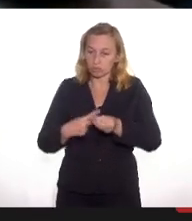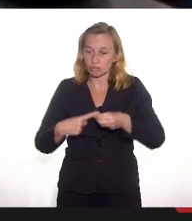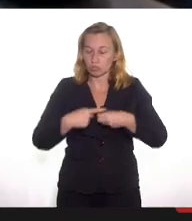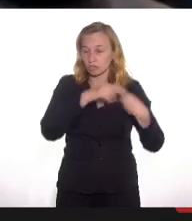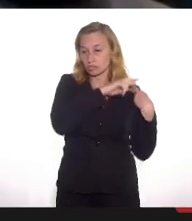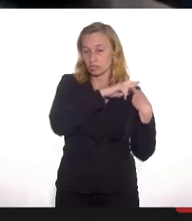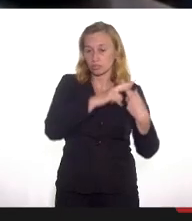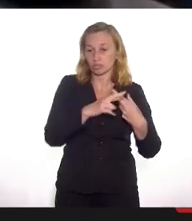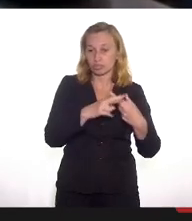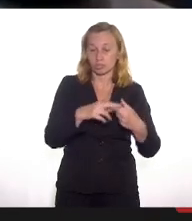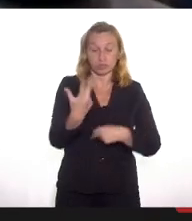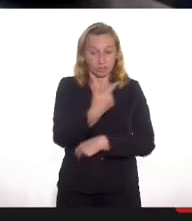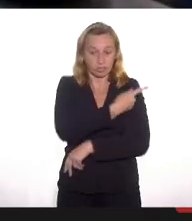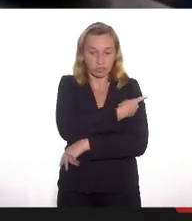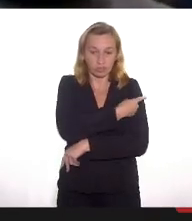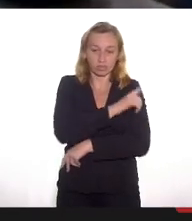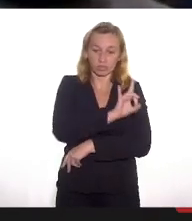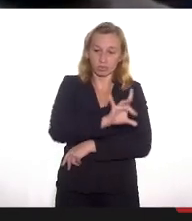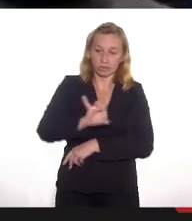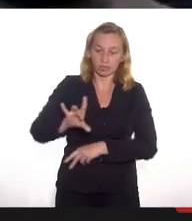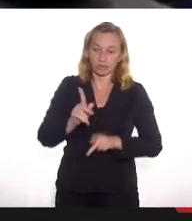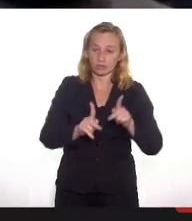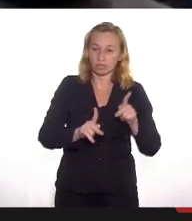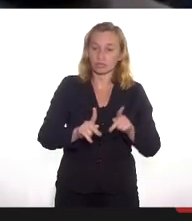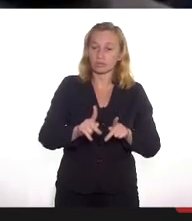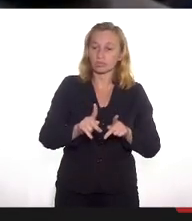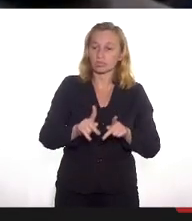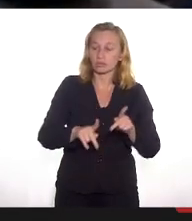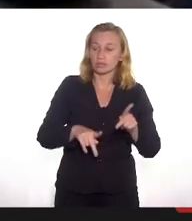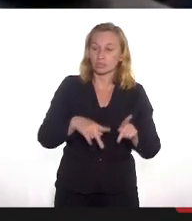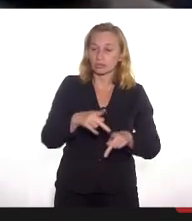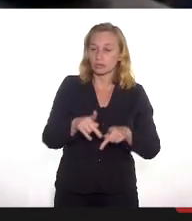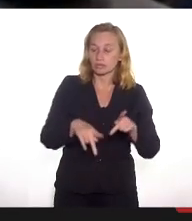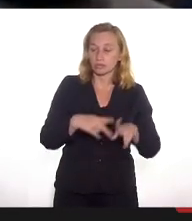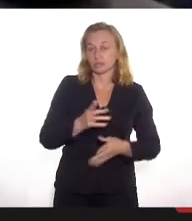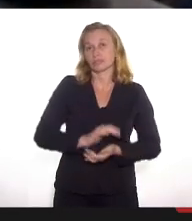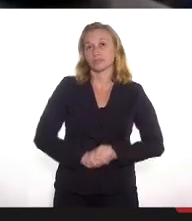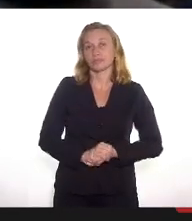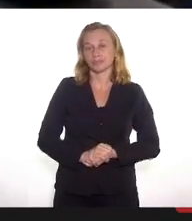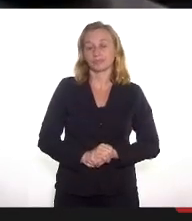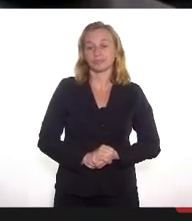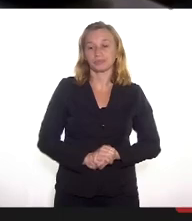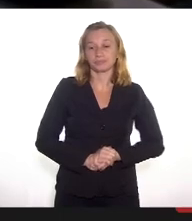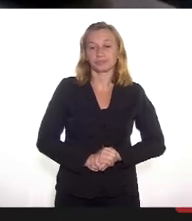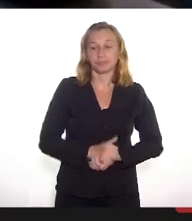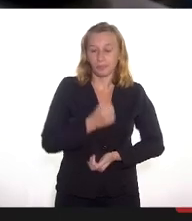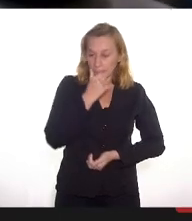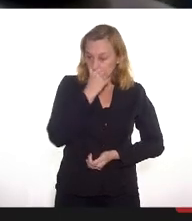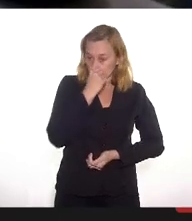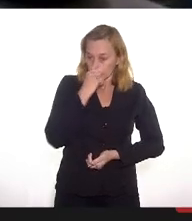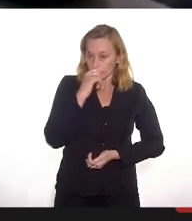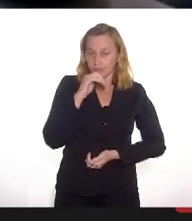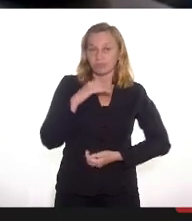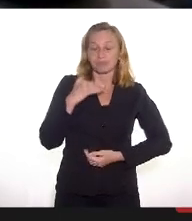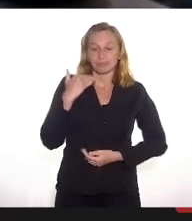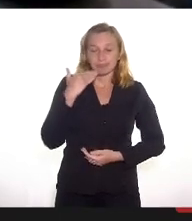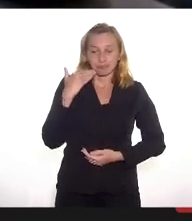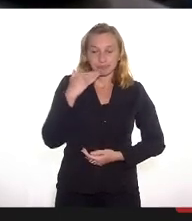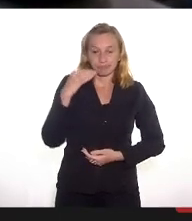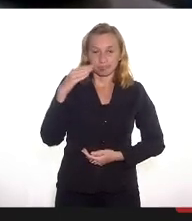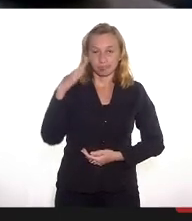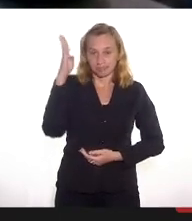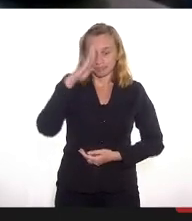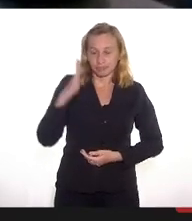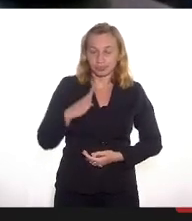Saúde Porque eles estão habilidade é missão no Brasil a falha as vezes de querer antecipar de acelerar o